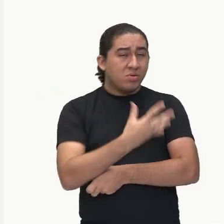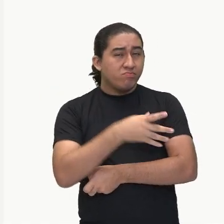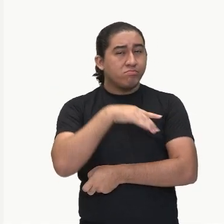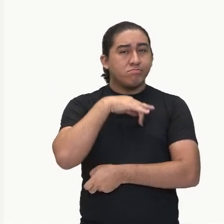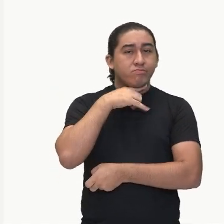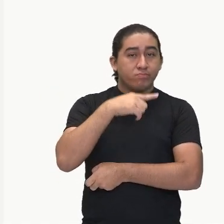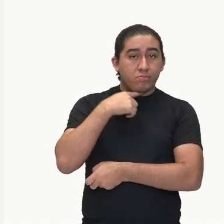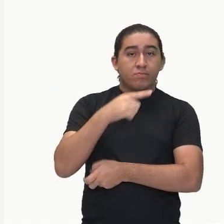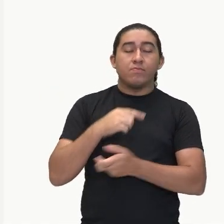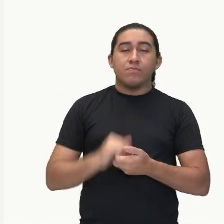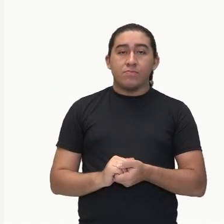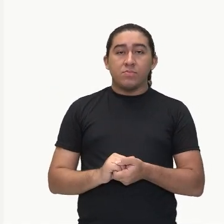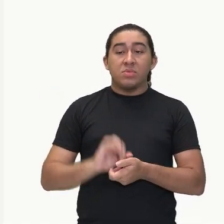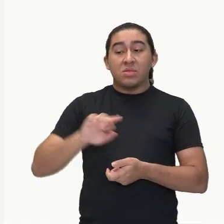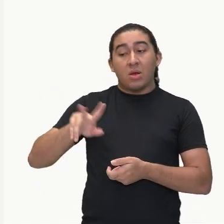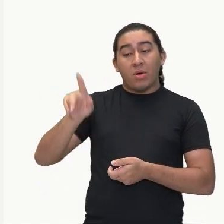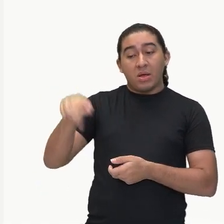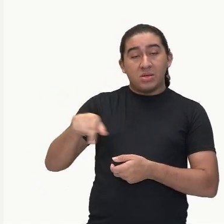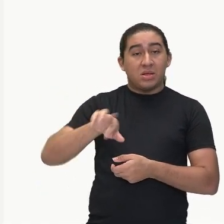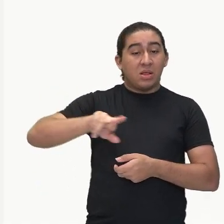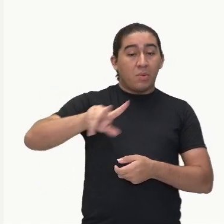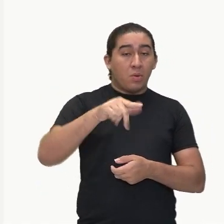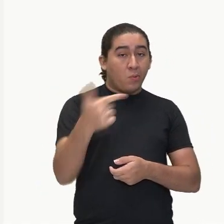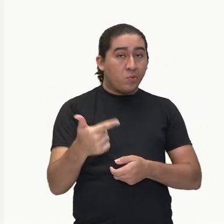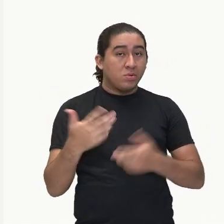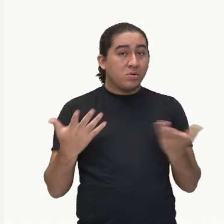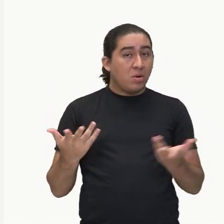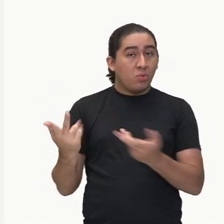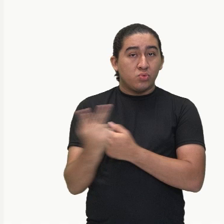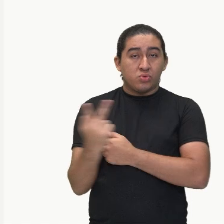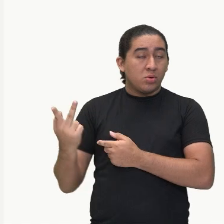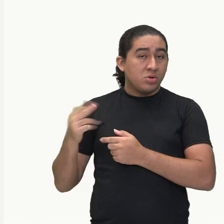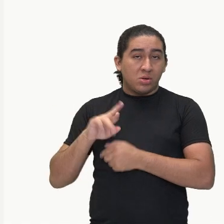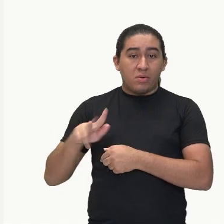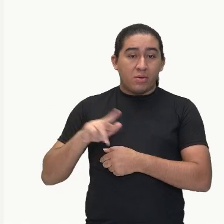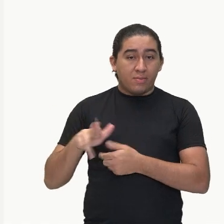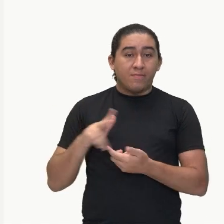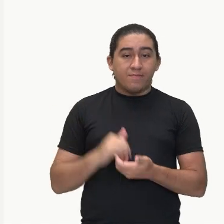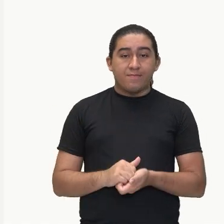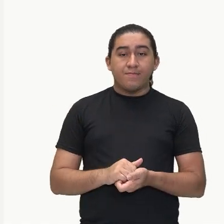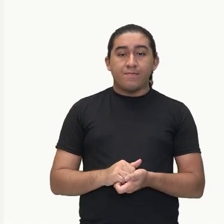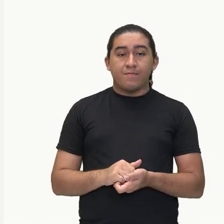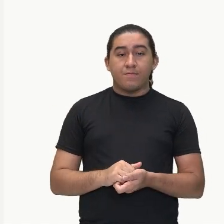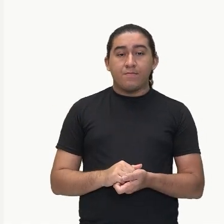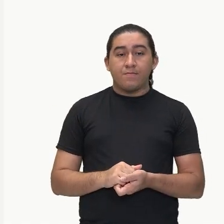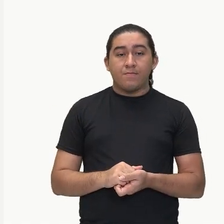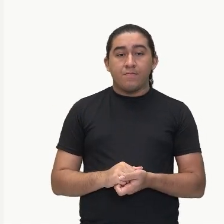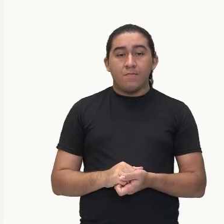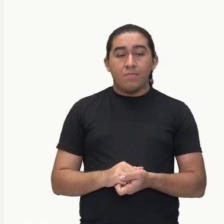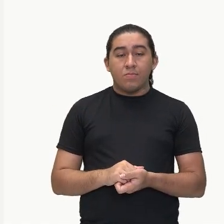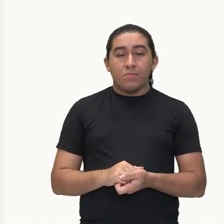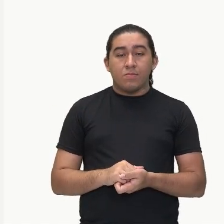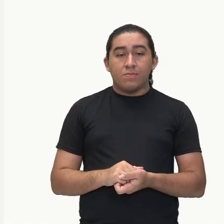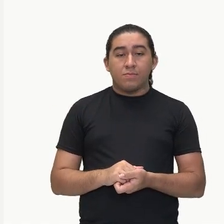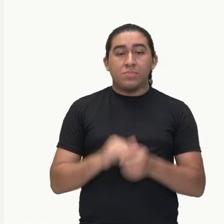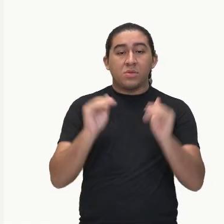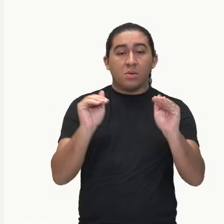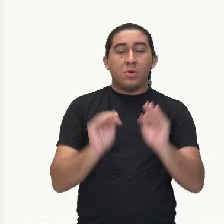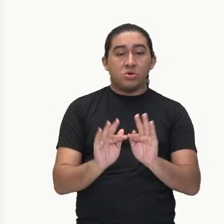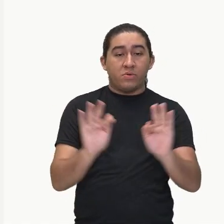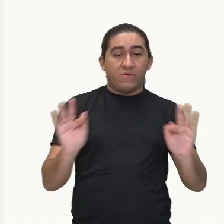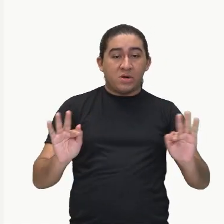Então, nenhum nem o outro. Então, os dois não são bem recebidos. Olha a ideia, né? Nem futebol,